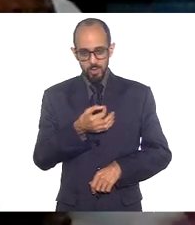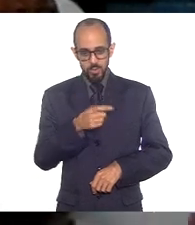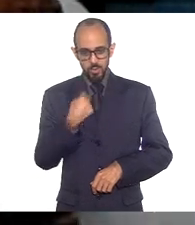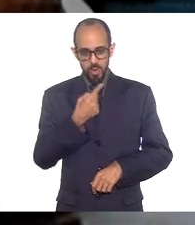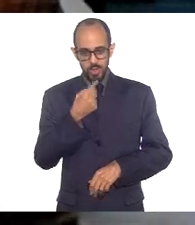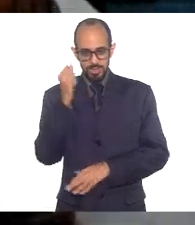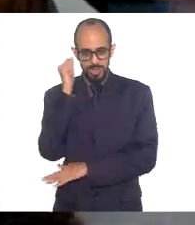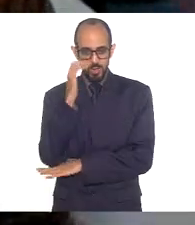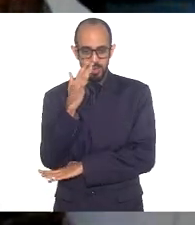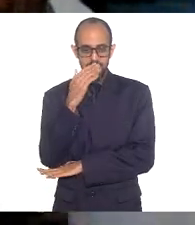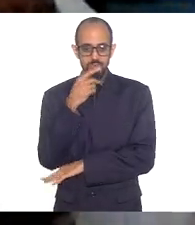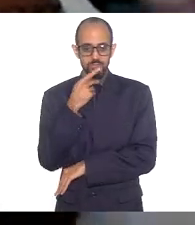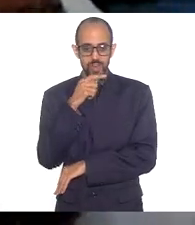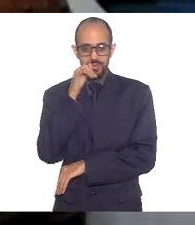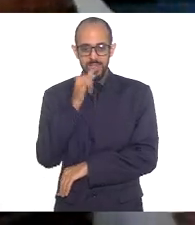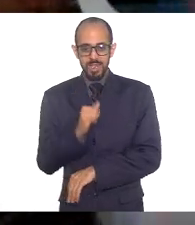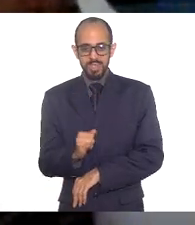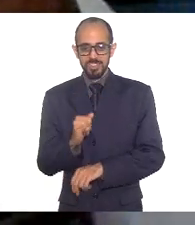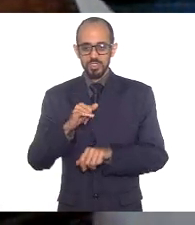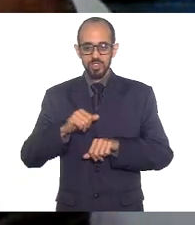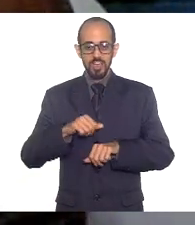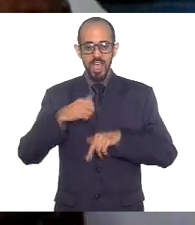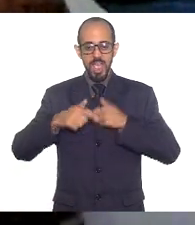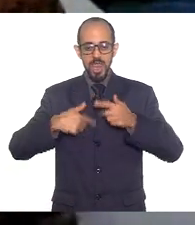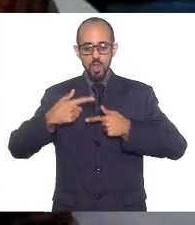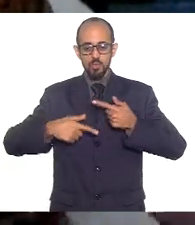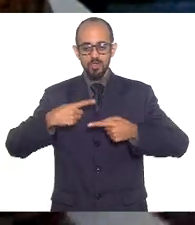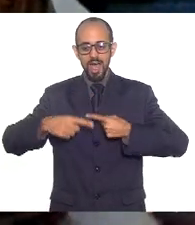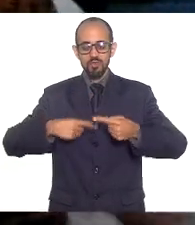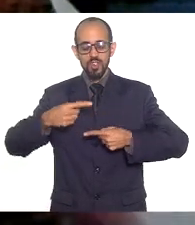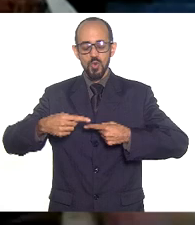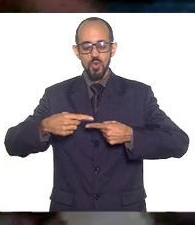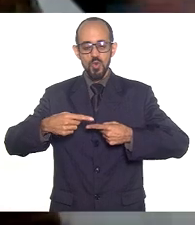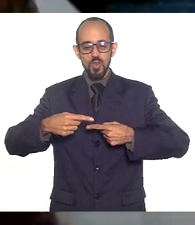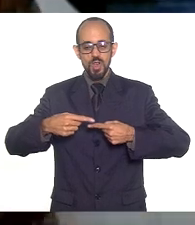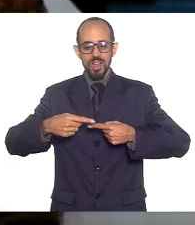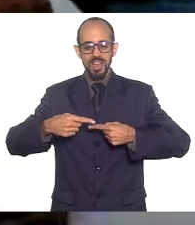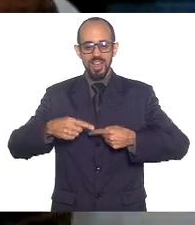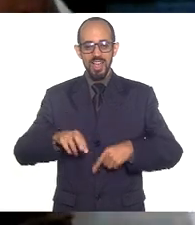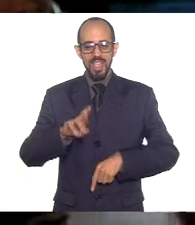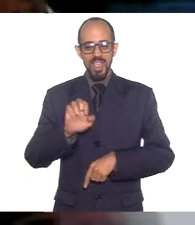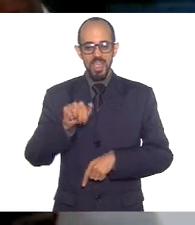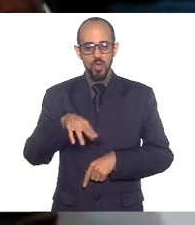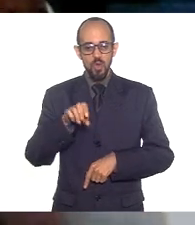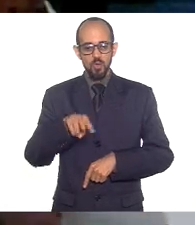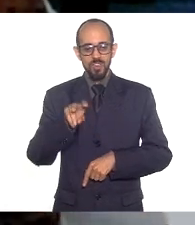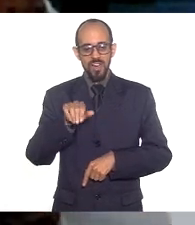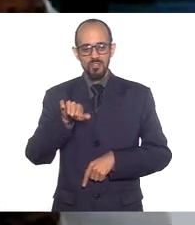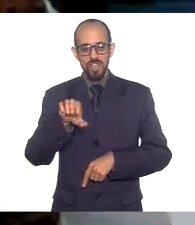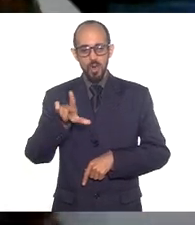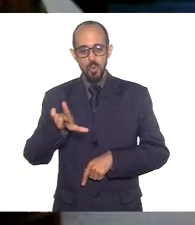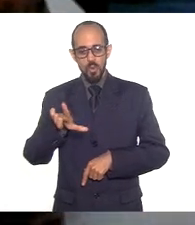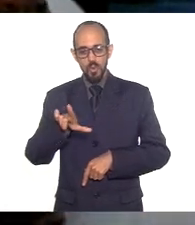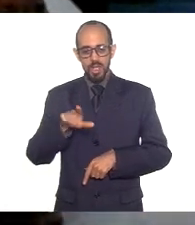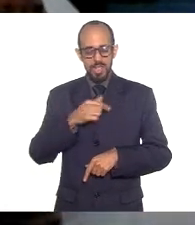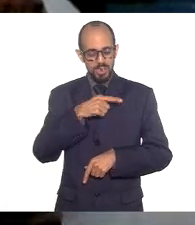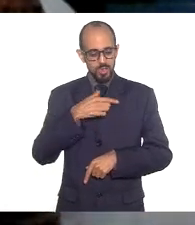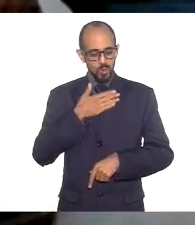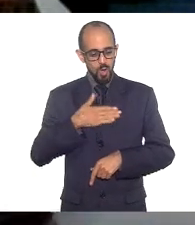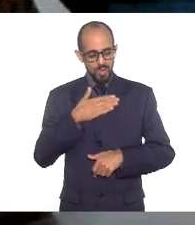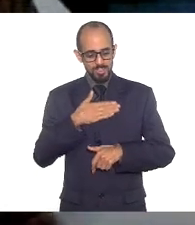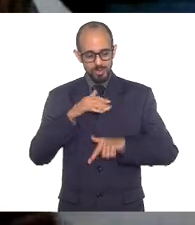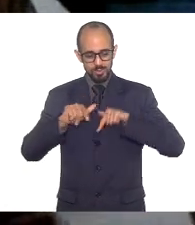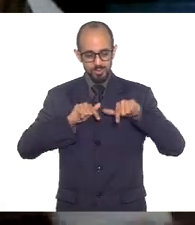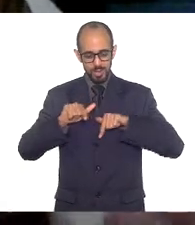Ecologia chamamos energia renovável né ele gosta tanto do que faz e faz com